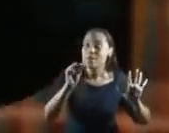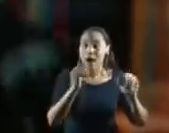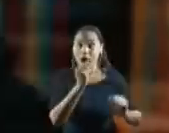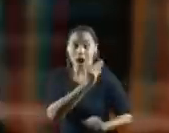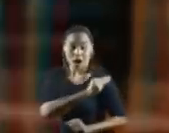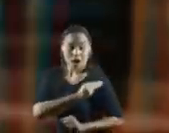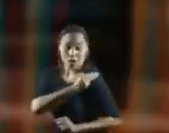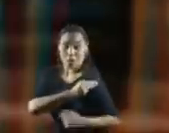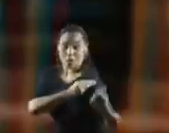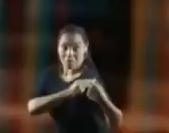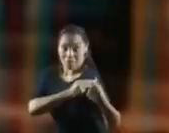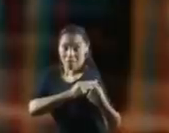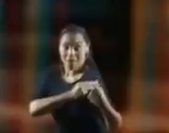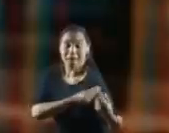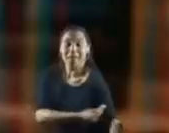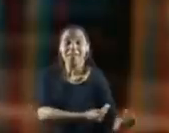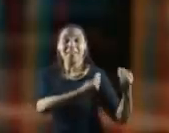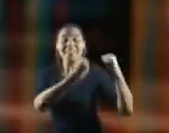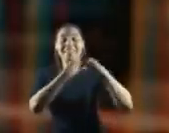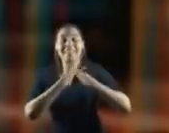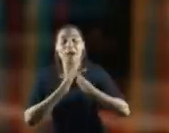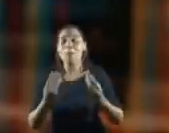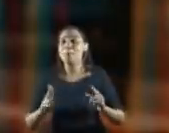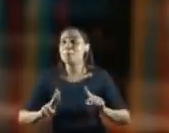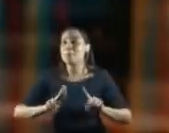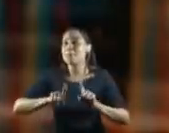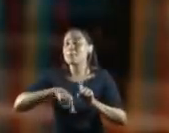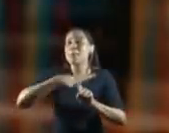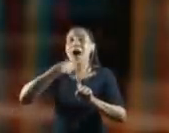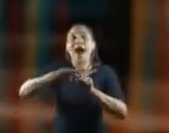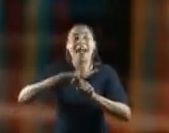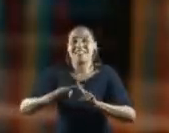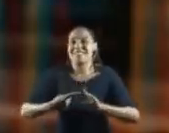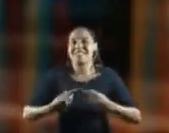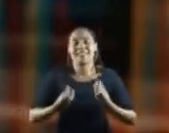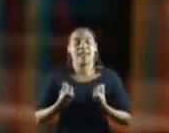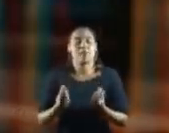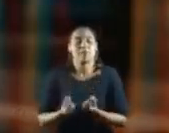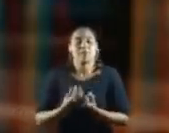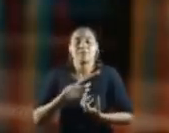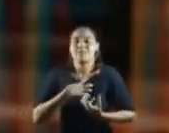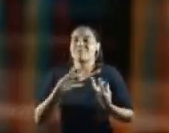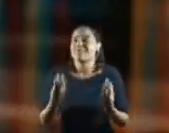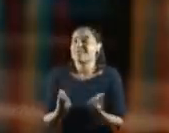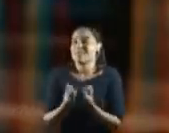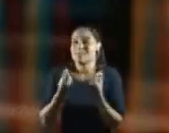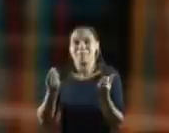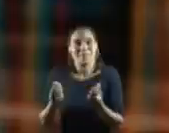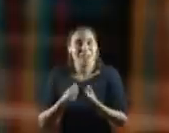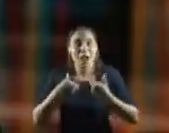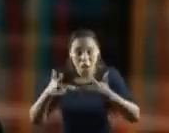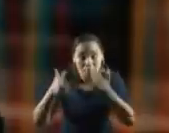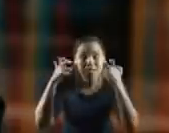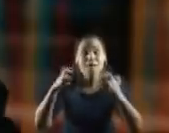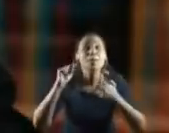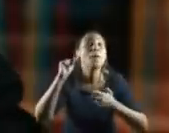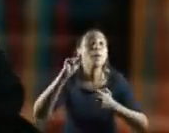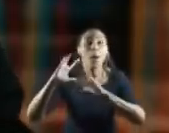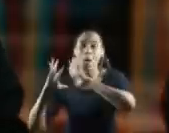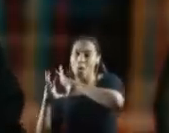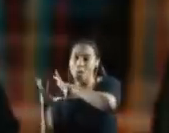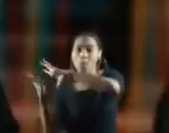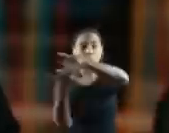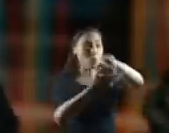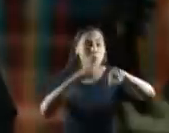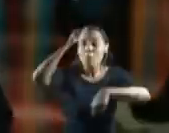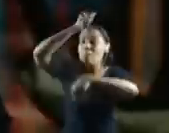álcool aumenta a minha sensibilidade. E eu começo a perceber que o mundo